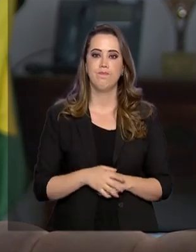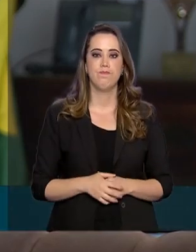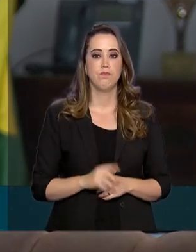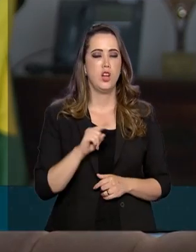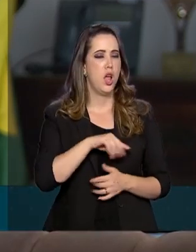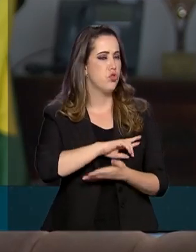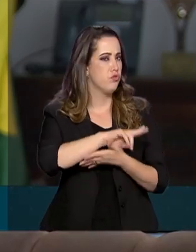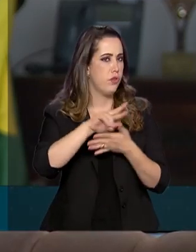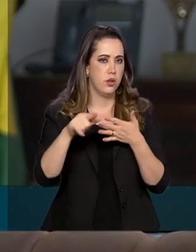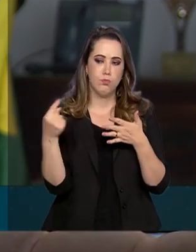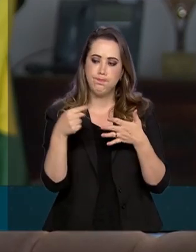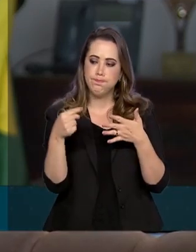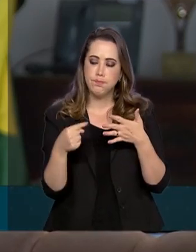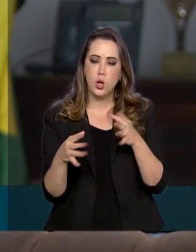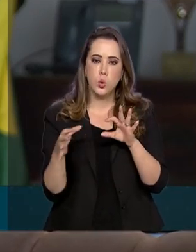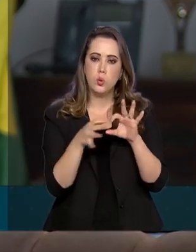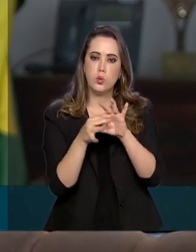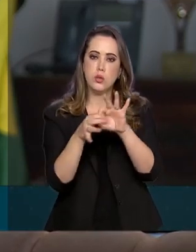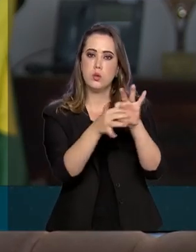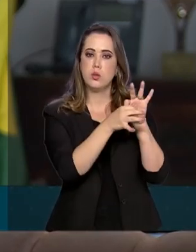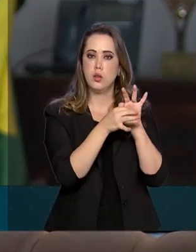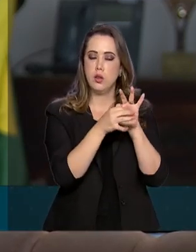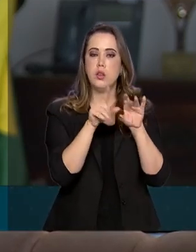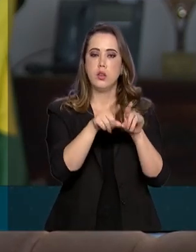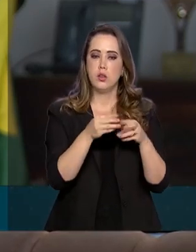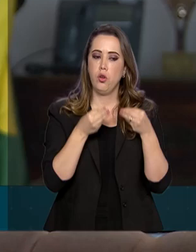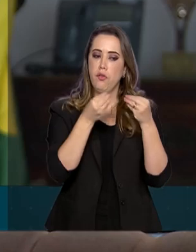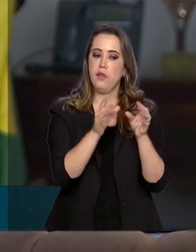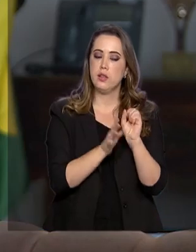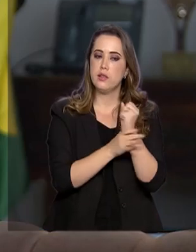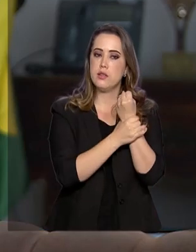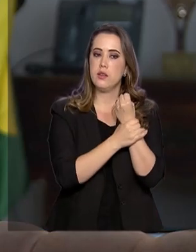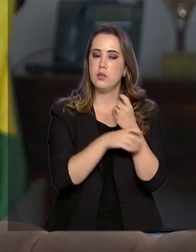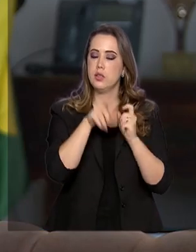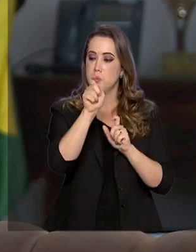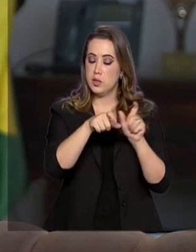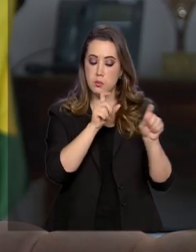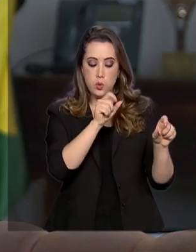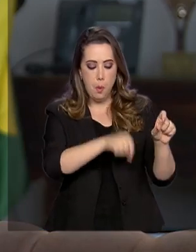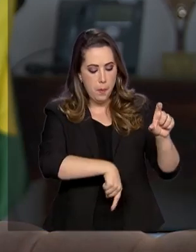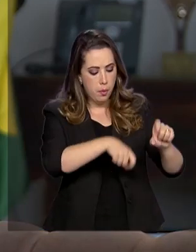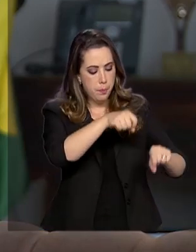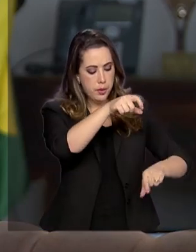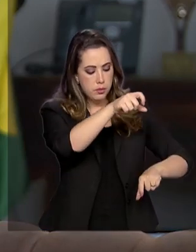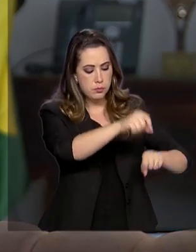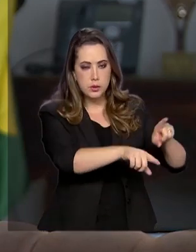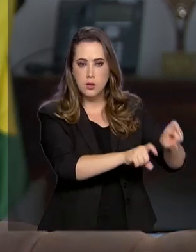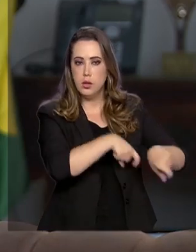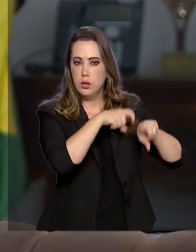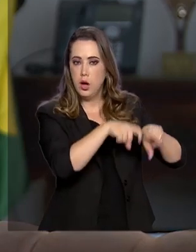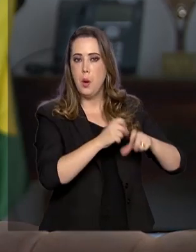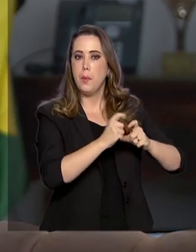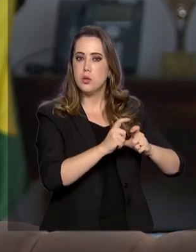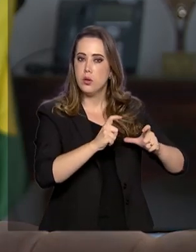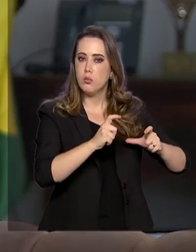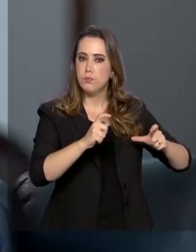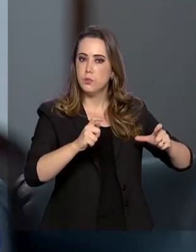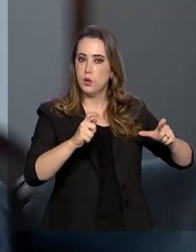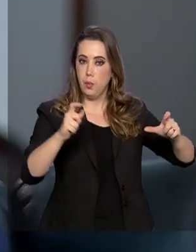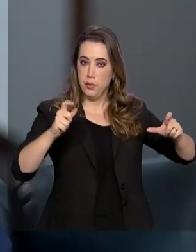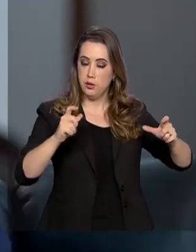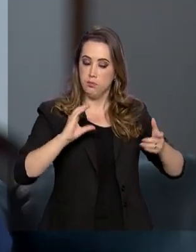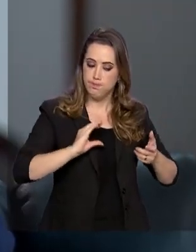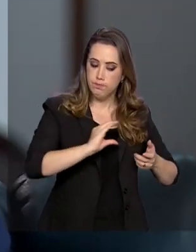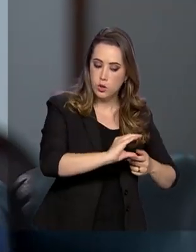conjuntura favorável que traz segurança para que o produtor brasileiro possa aumentar e investir.